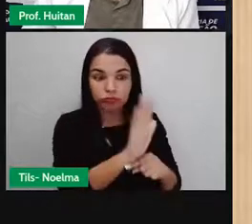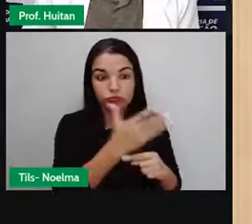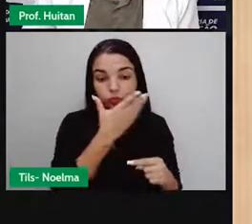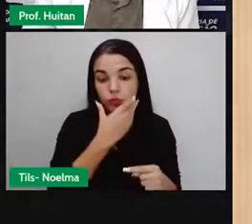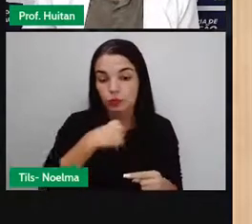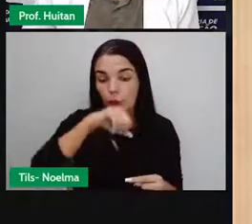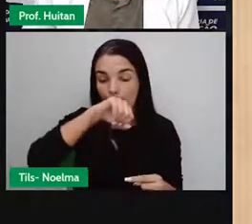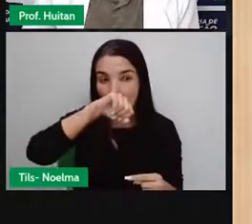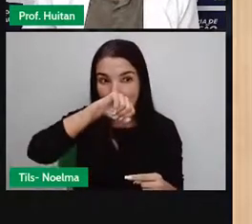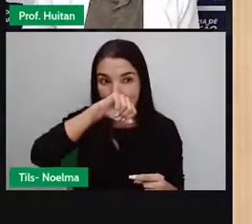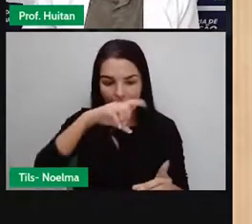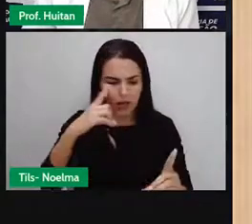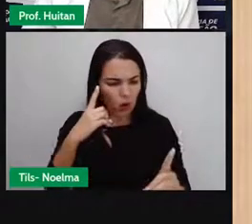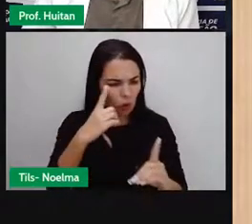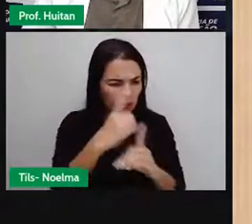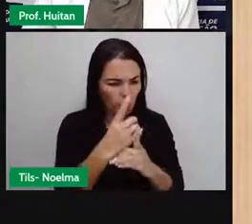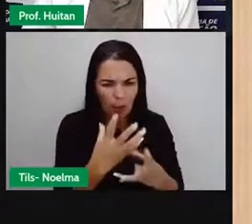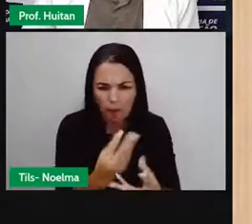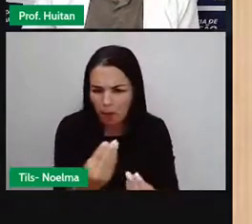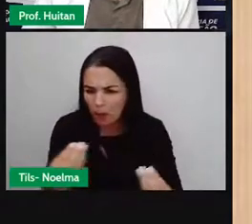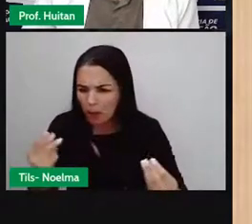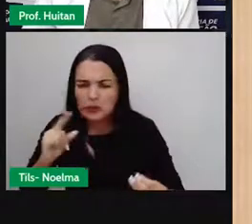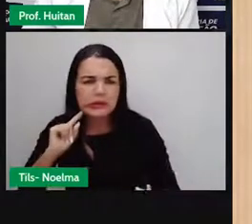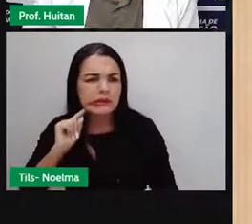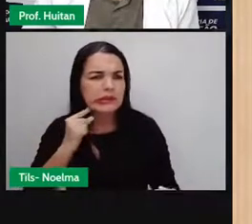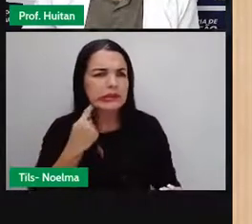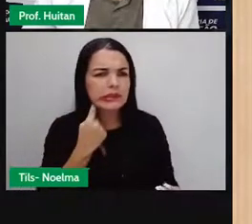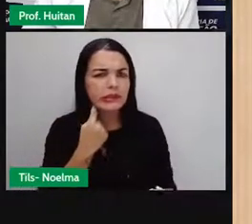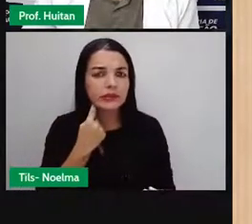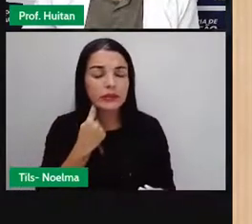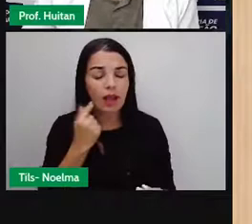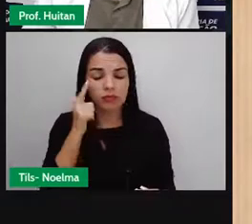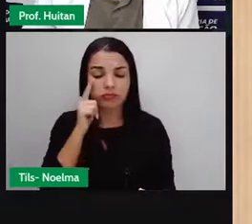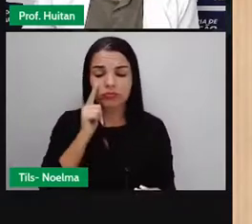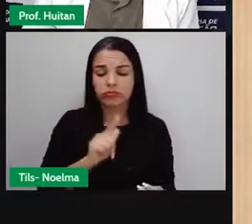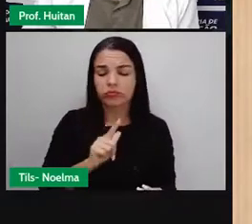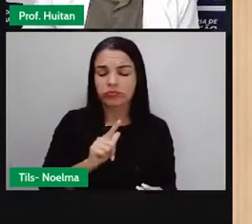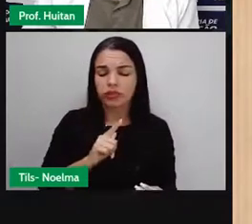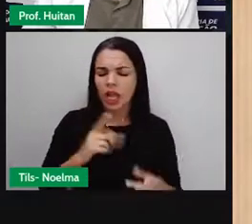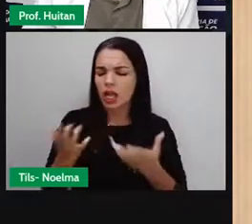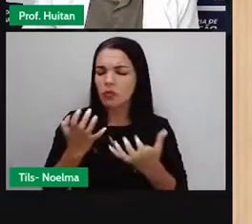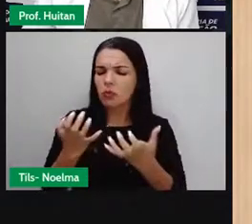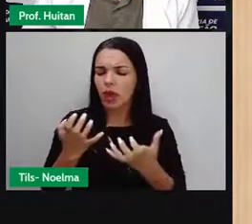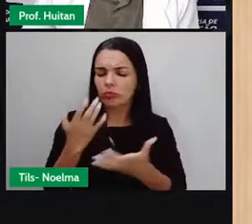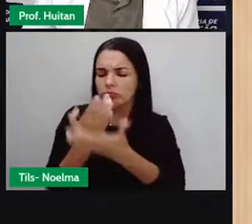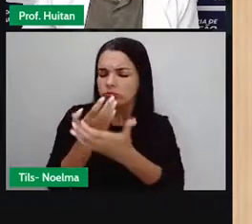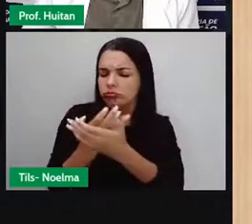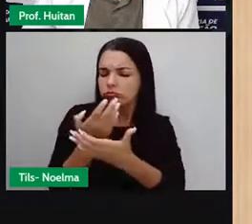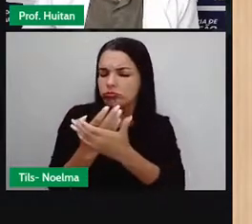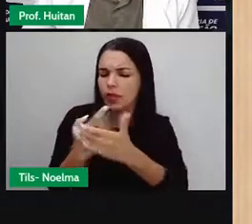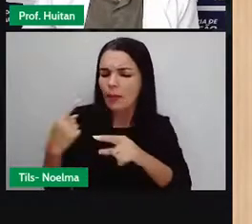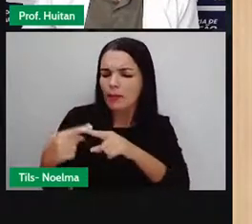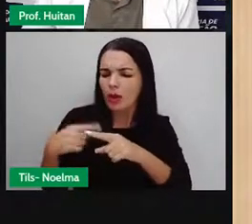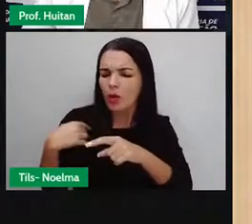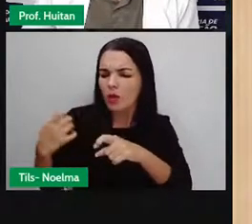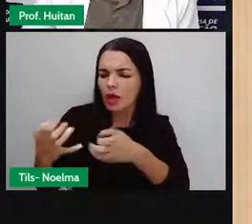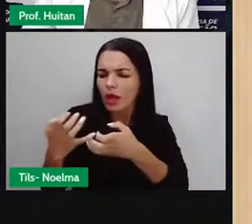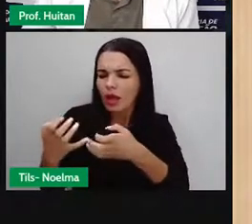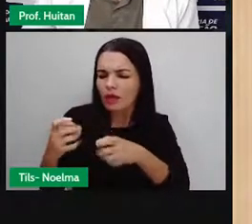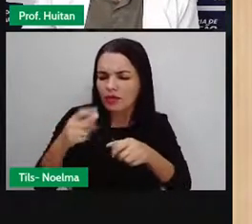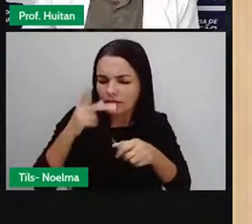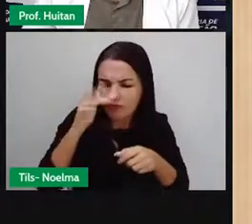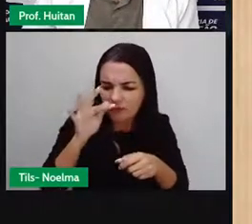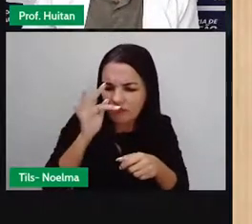ele encontrou livros e decidiu estudar para entrar na faculdade de medicina. Com poucas condições,